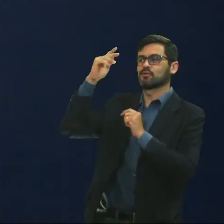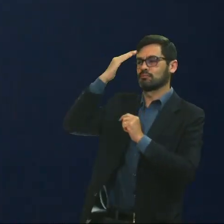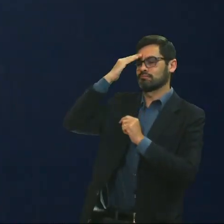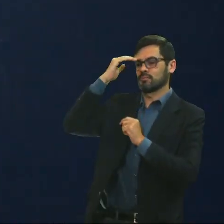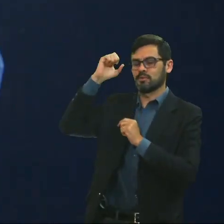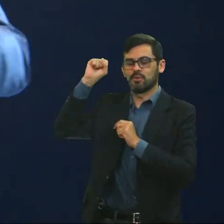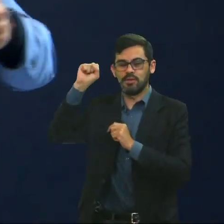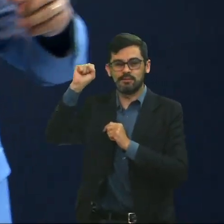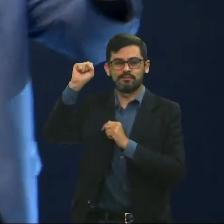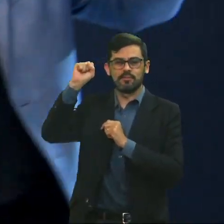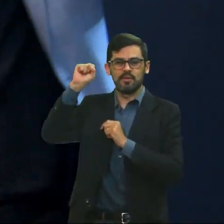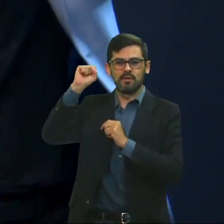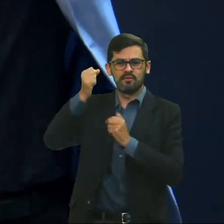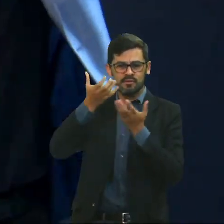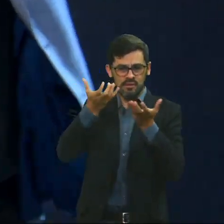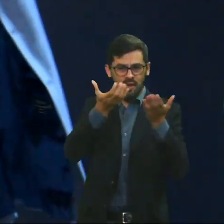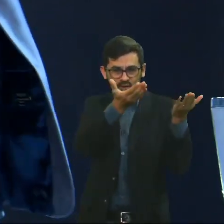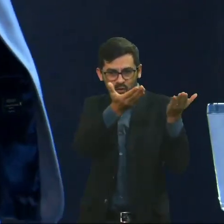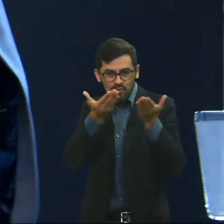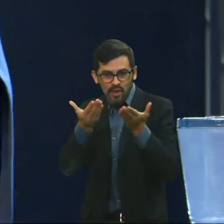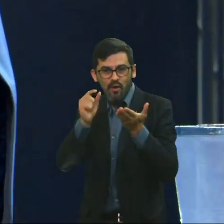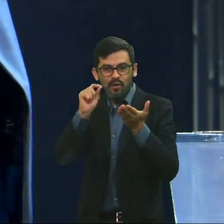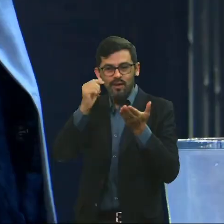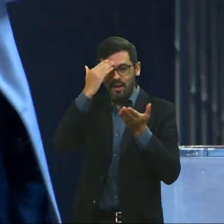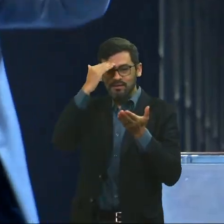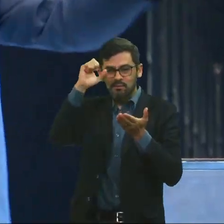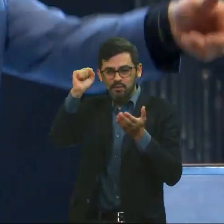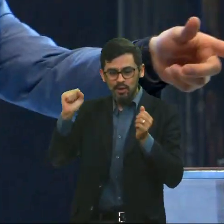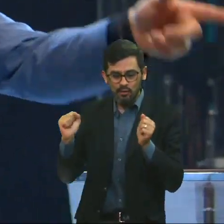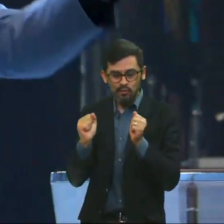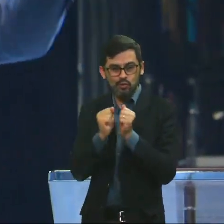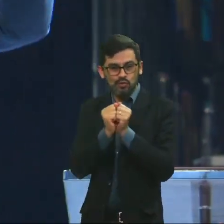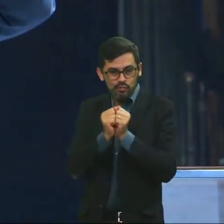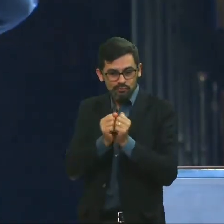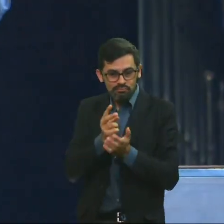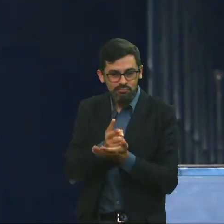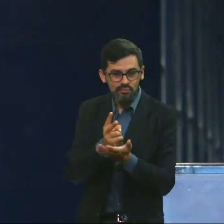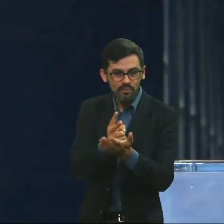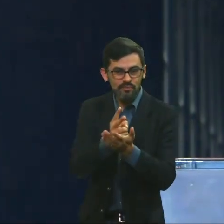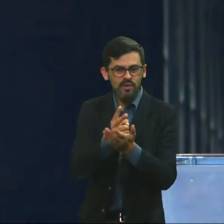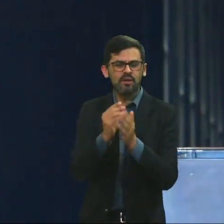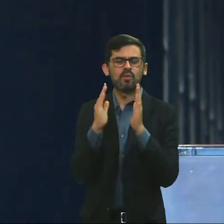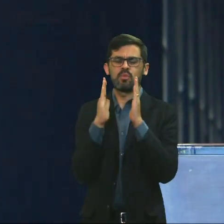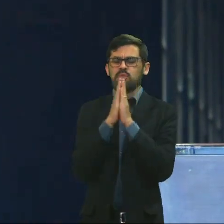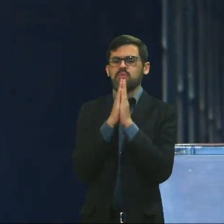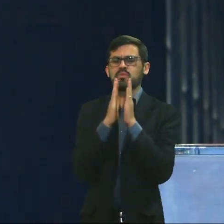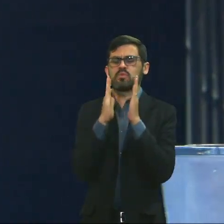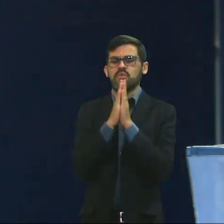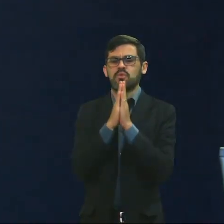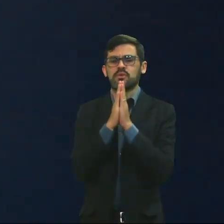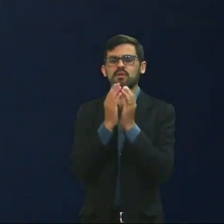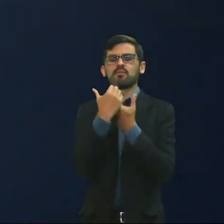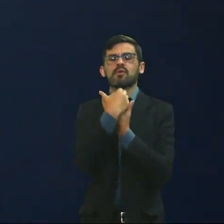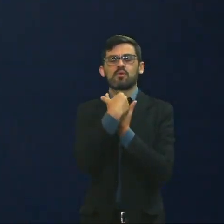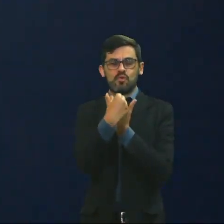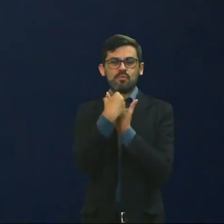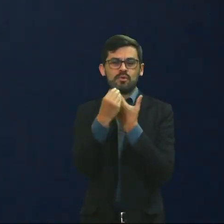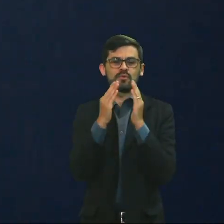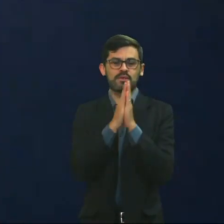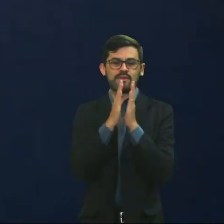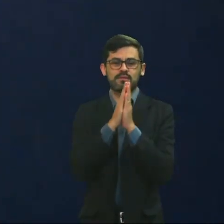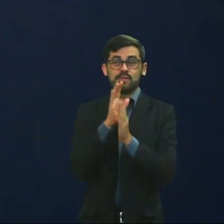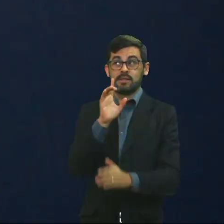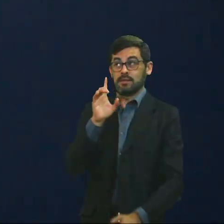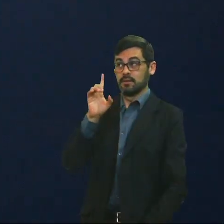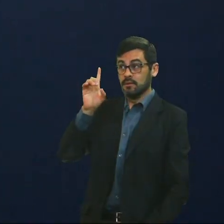sabedoria. Quantos querem convidar a sabedoria para dançar? Quantos querem fazer essa oração? Repete comigo assim: